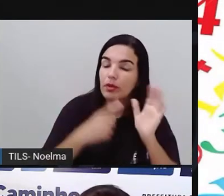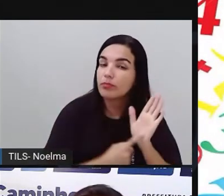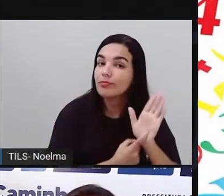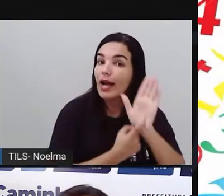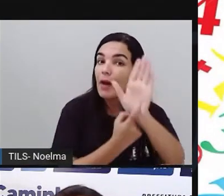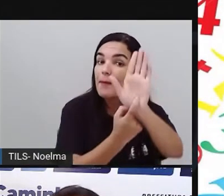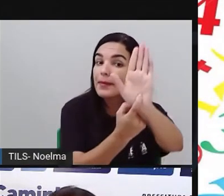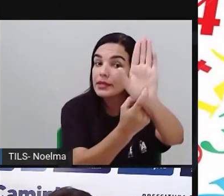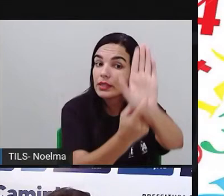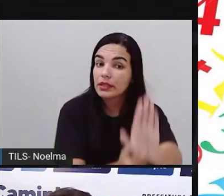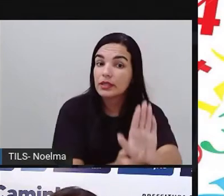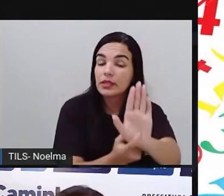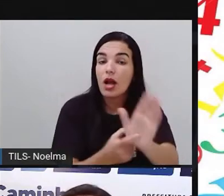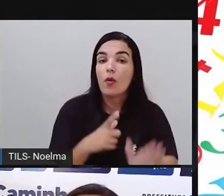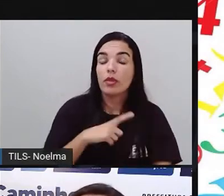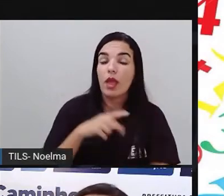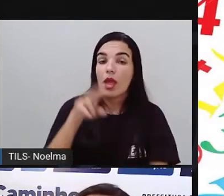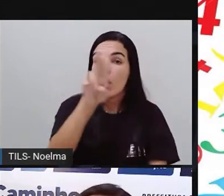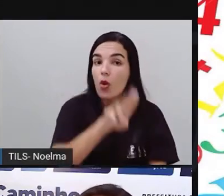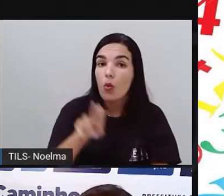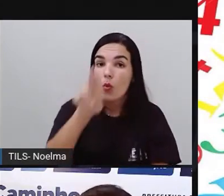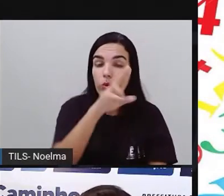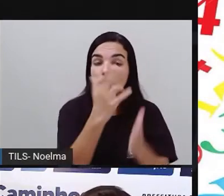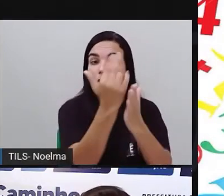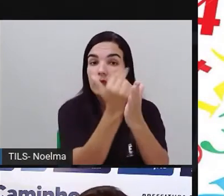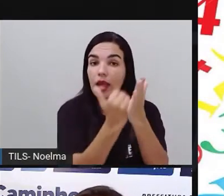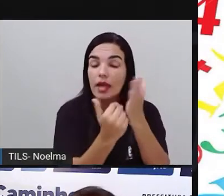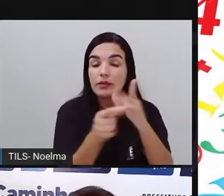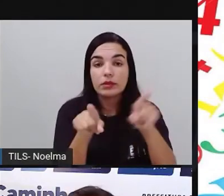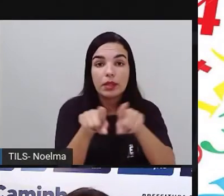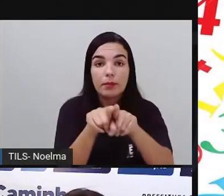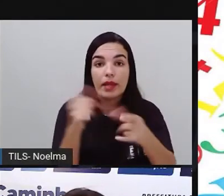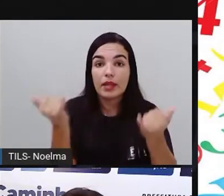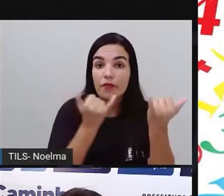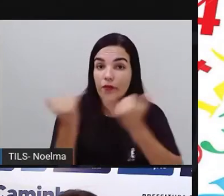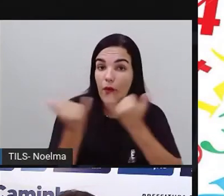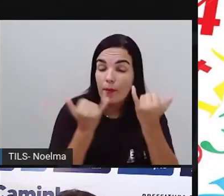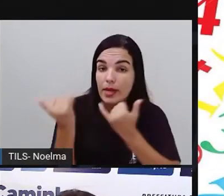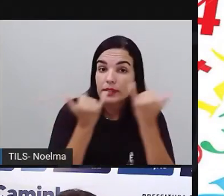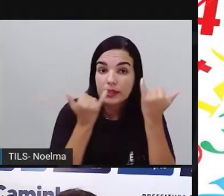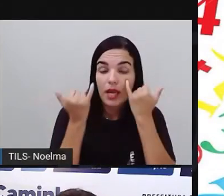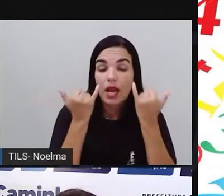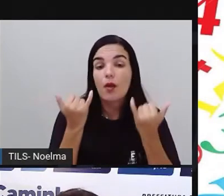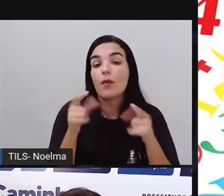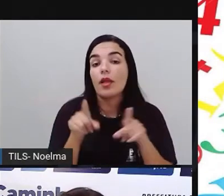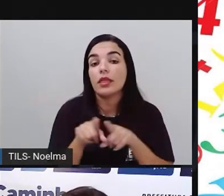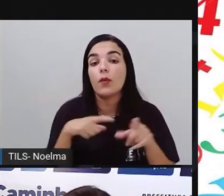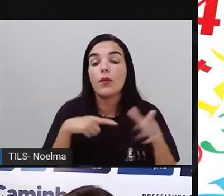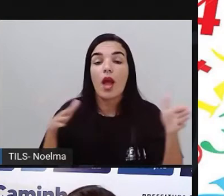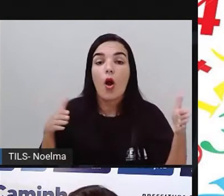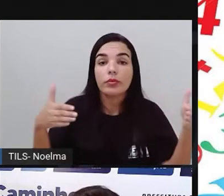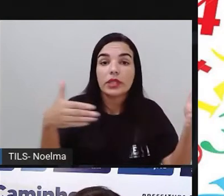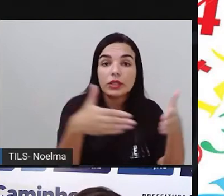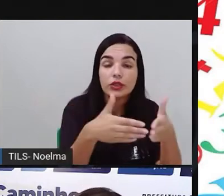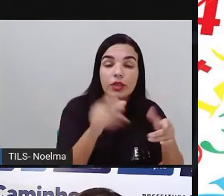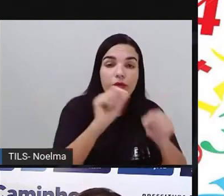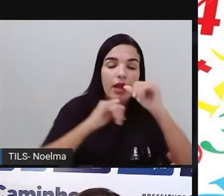representações, né, que utilizam desenhos e que utilizam dados e tem como objetivo